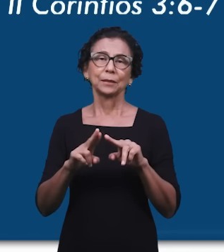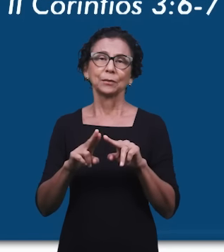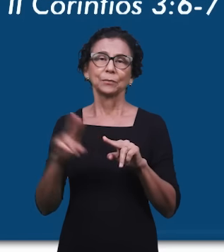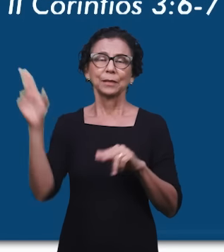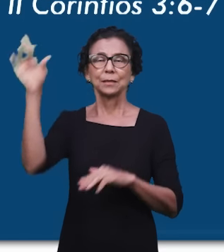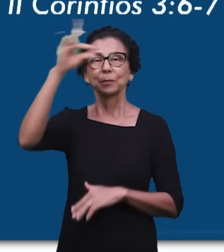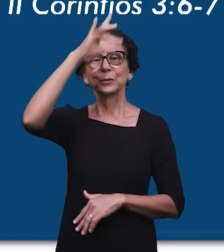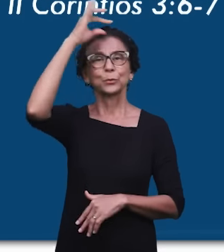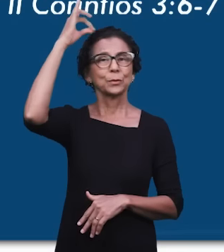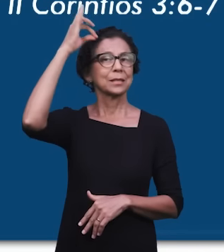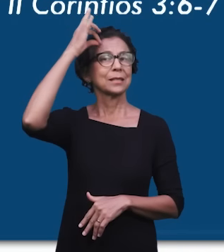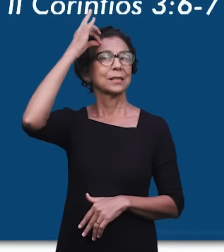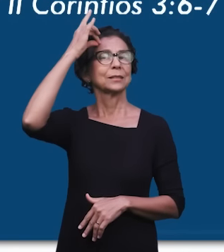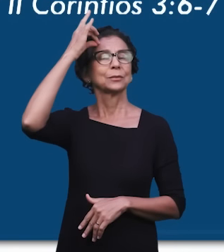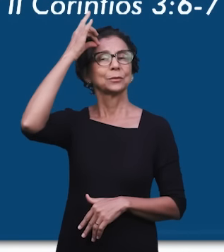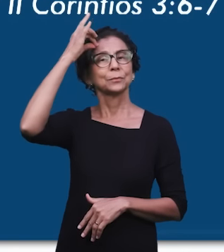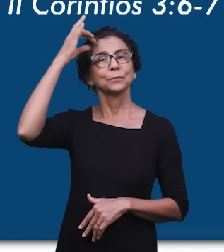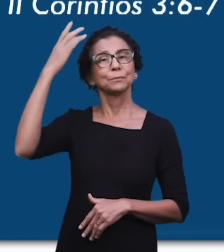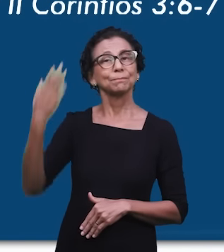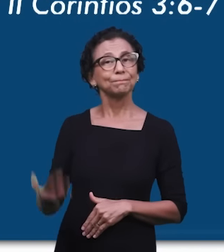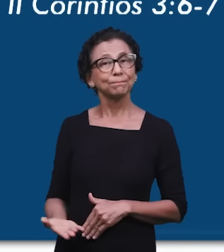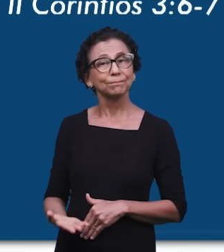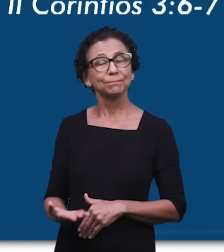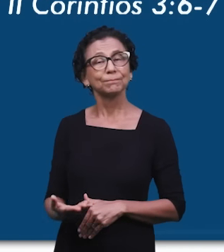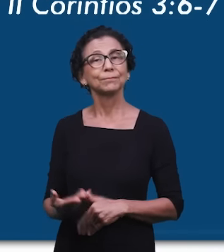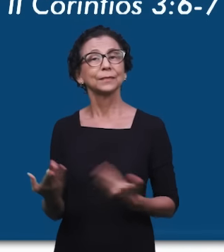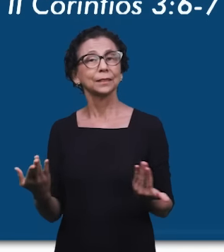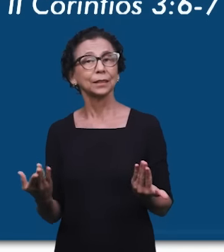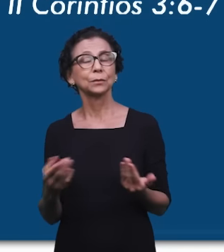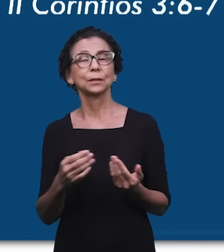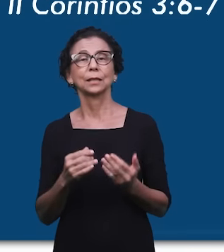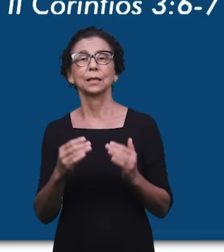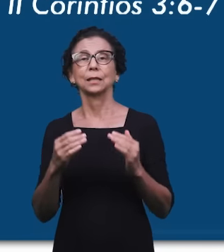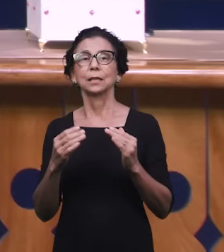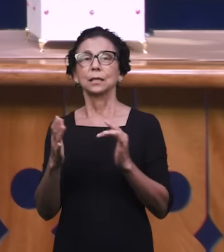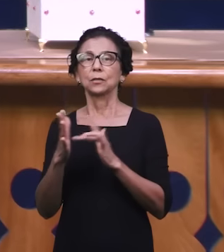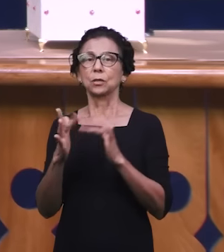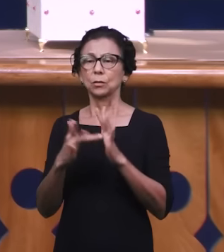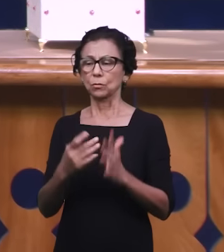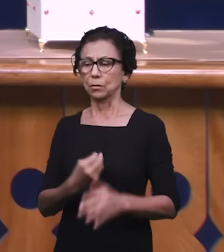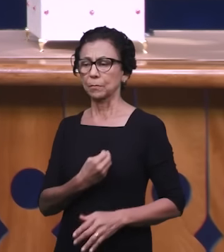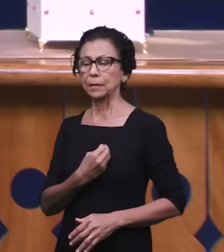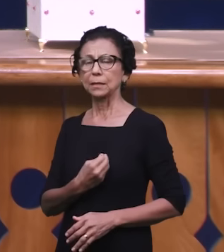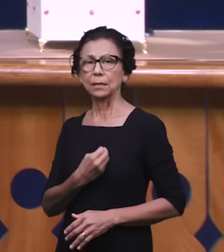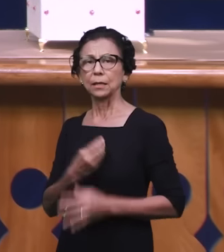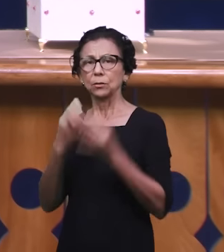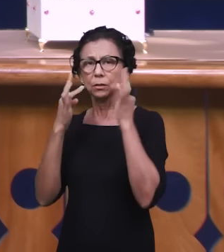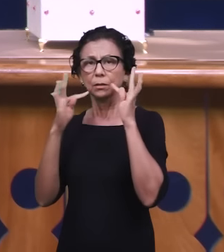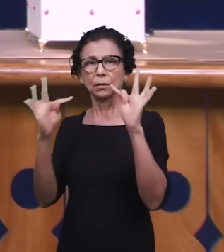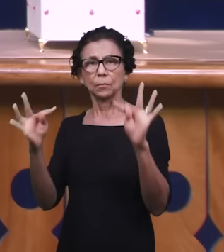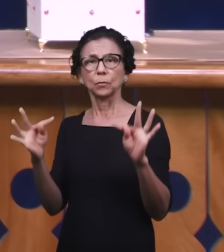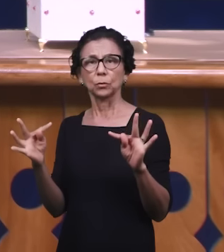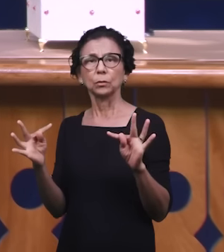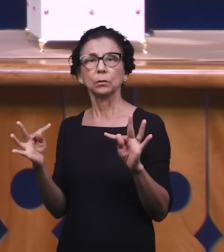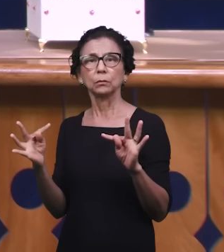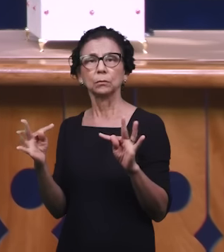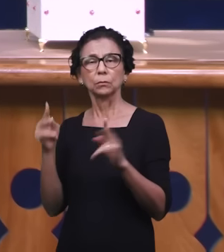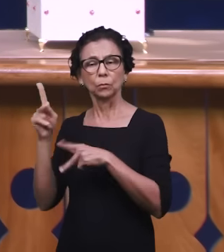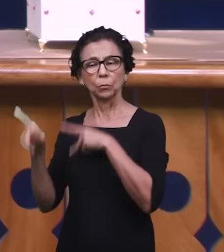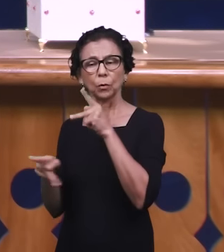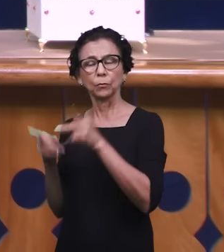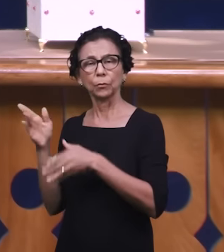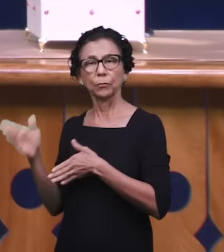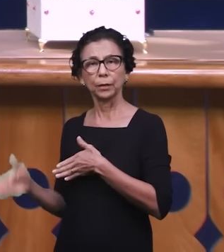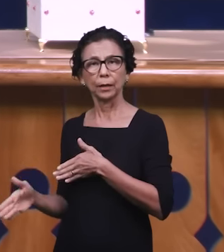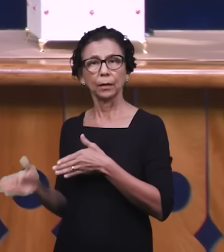Era o testemunho de Jesus presente na vida da igreja. E Paulo, quando vai falar acerca desse mistério, ele vai dizer assim, olha, o mistério